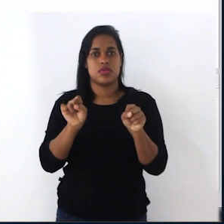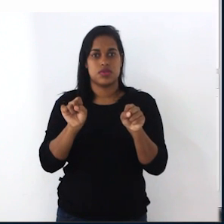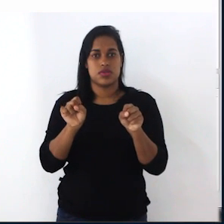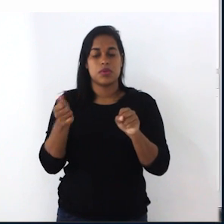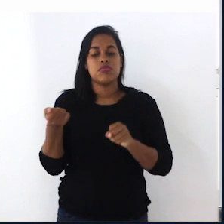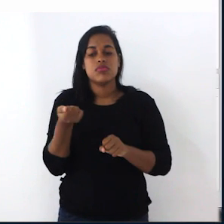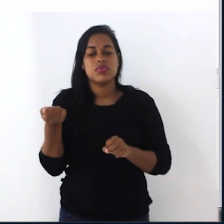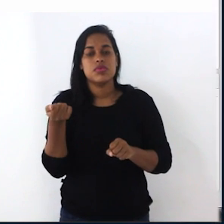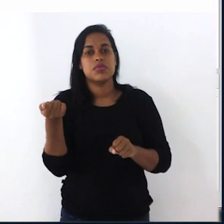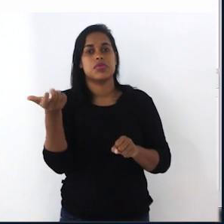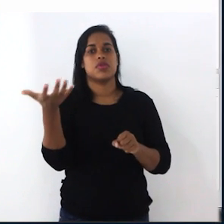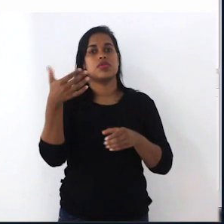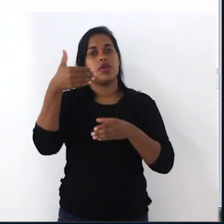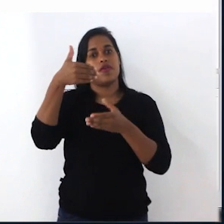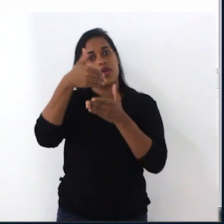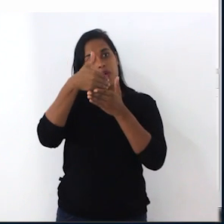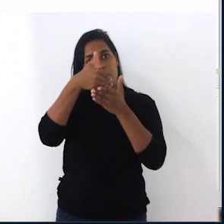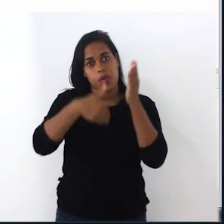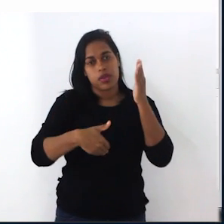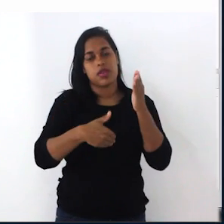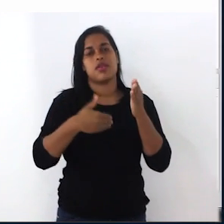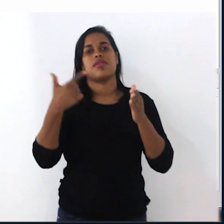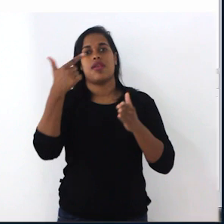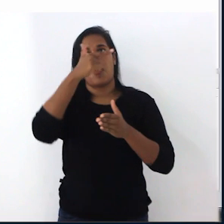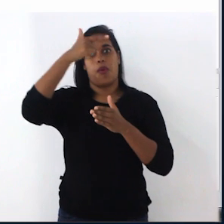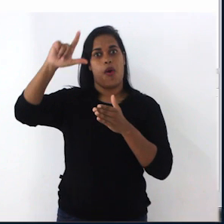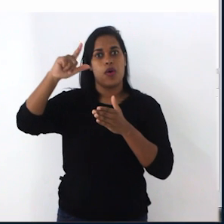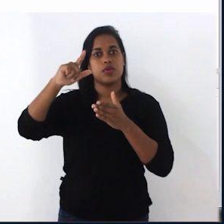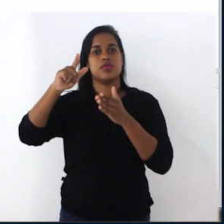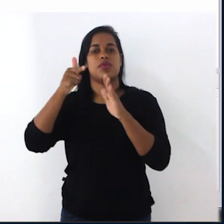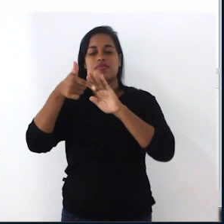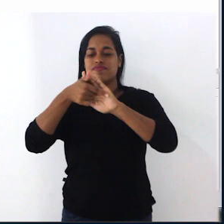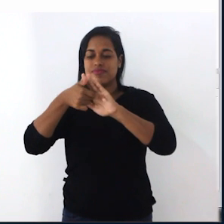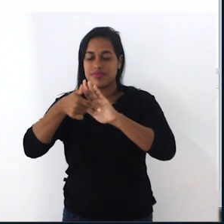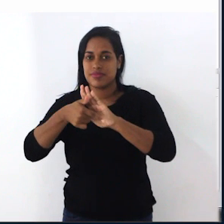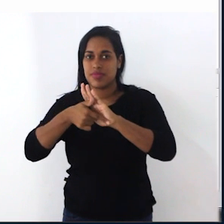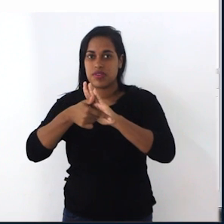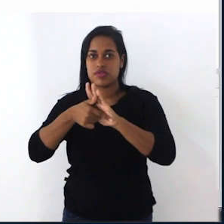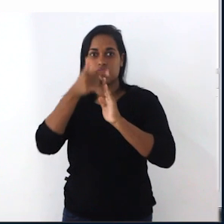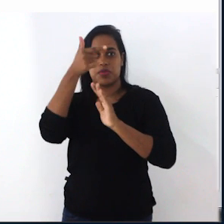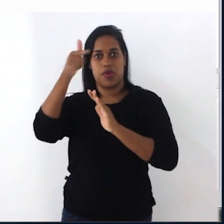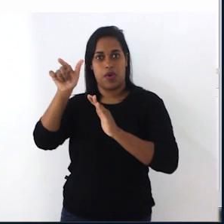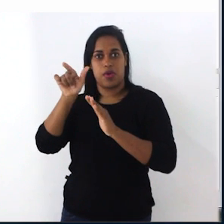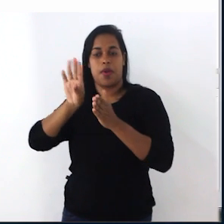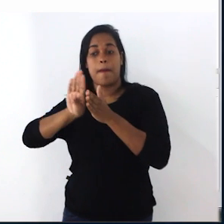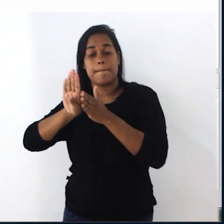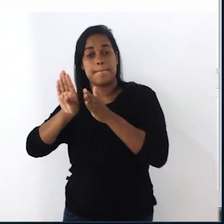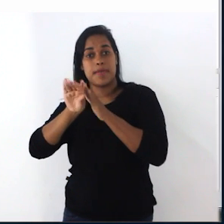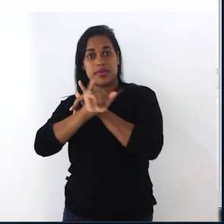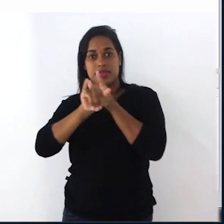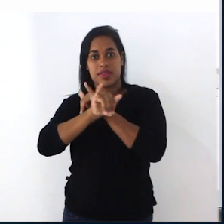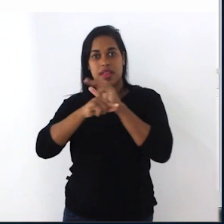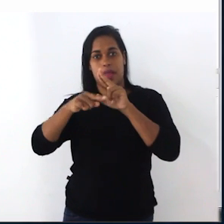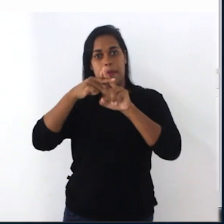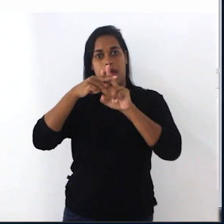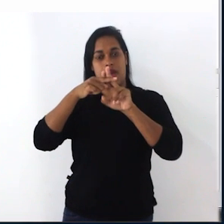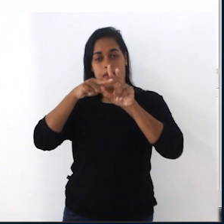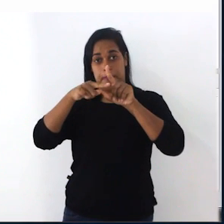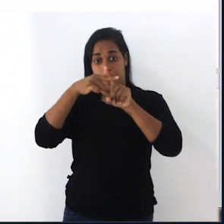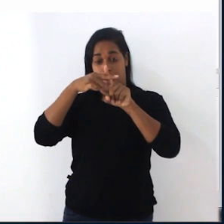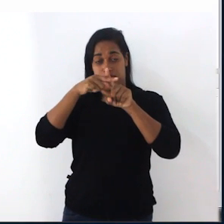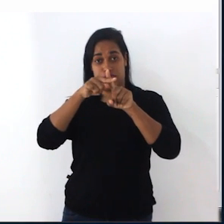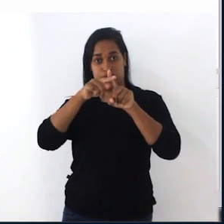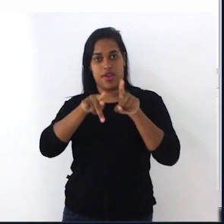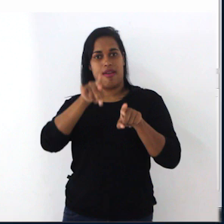produção, então eu vou contratar um serviço de um servidor, vou enviar minhas páginas para lá, lá deve ter um banco de dados MySQL, o pessoal de lá vai me